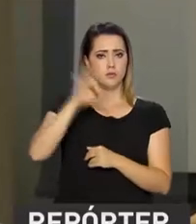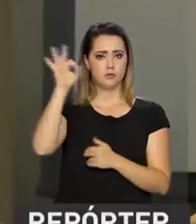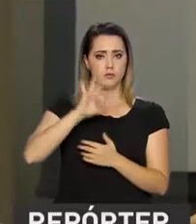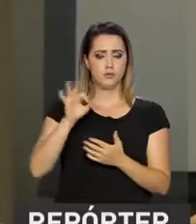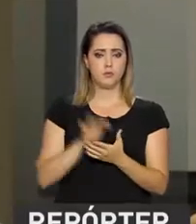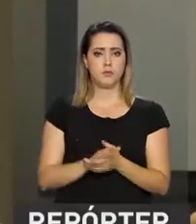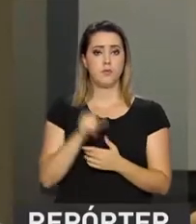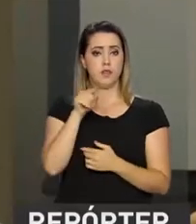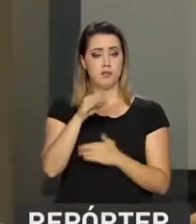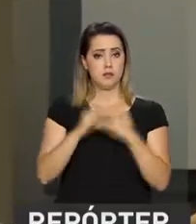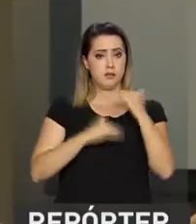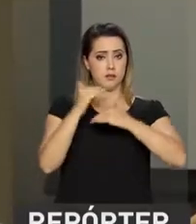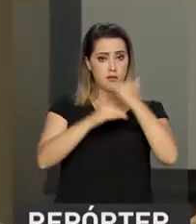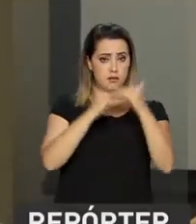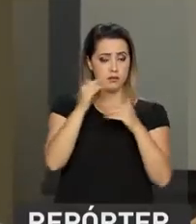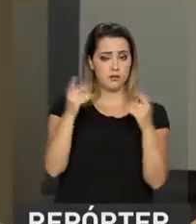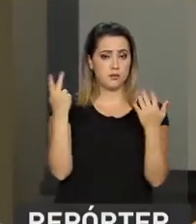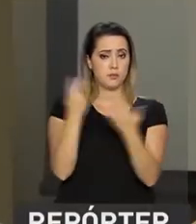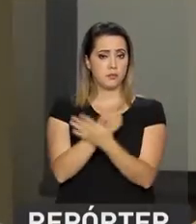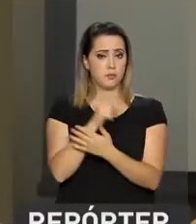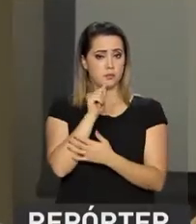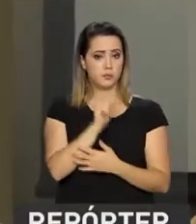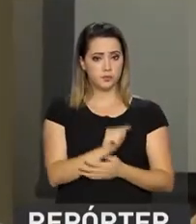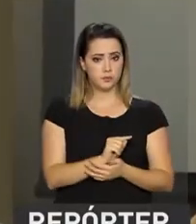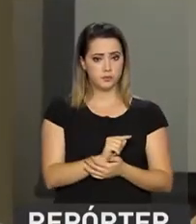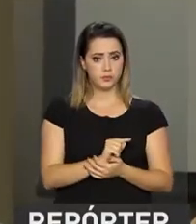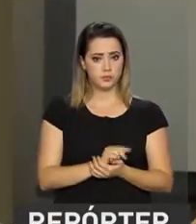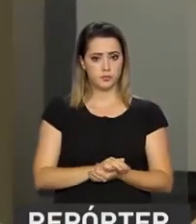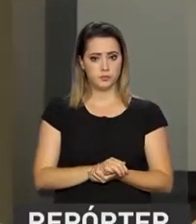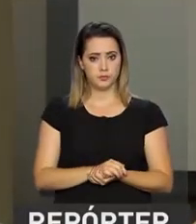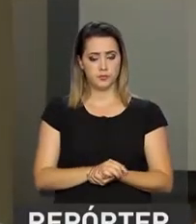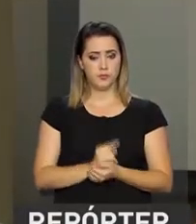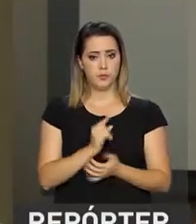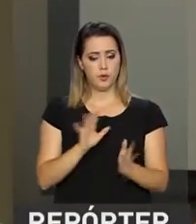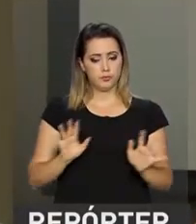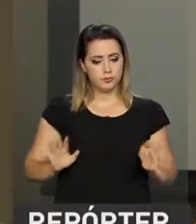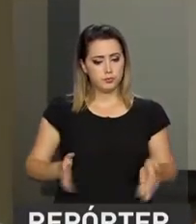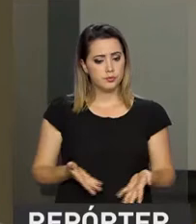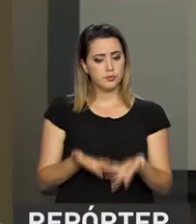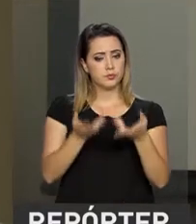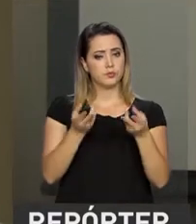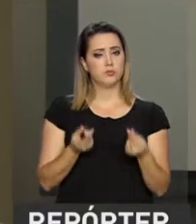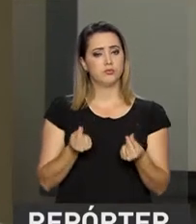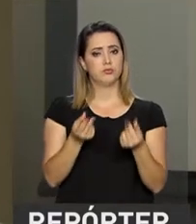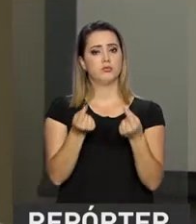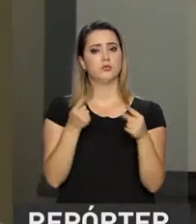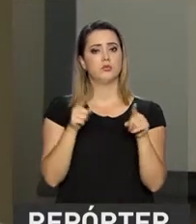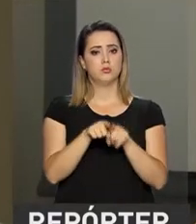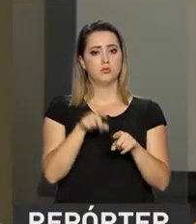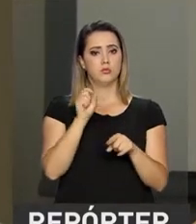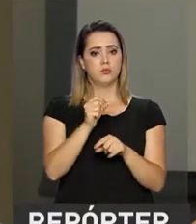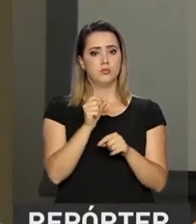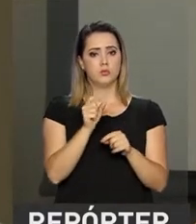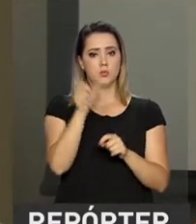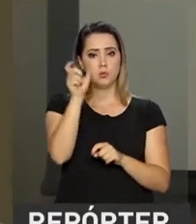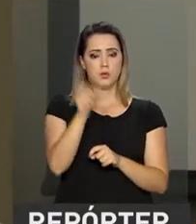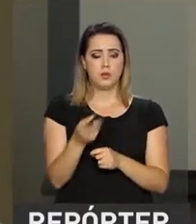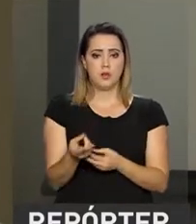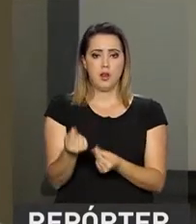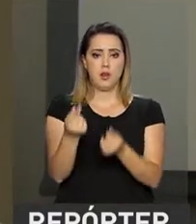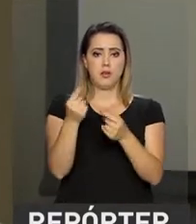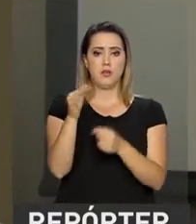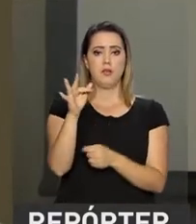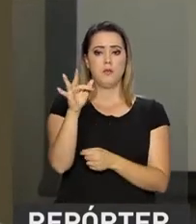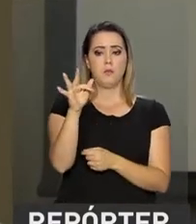Esse crescimento nesse segmento é uma injeção de recursos por parte da liberação do